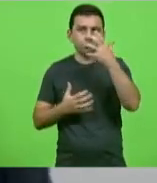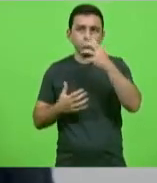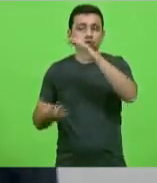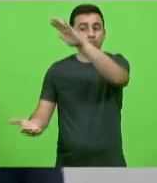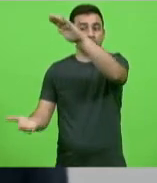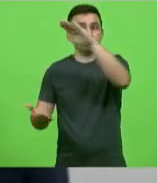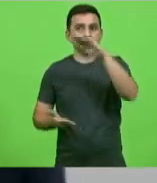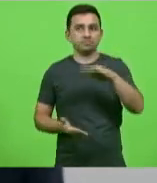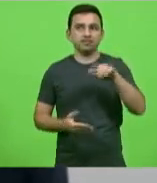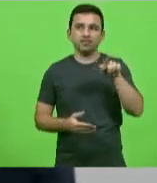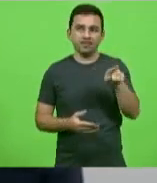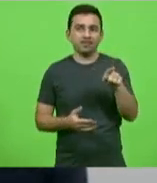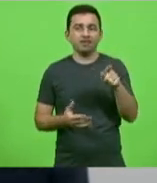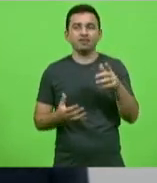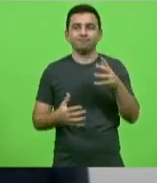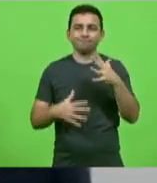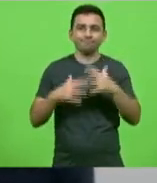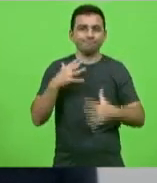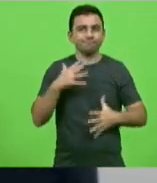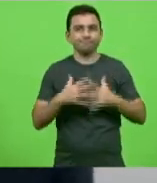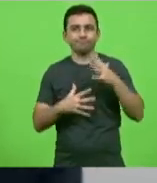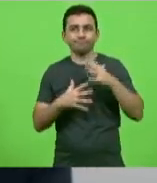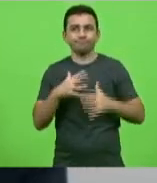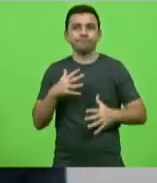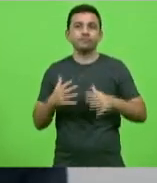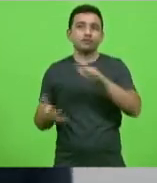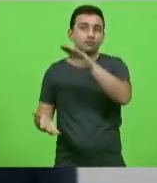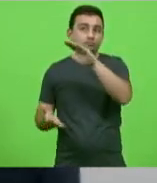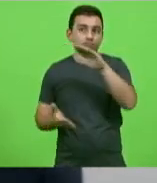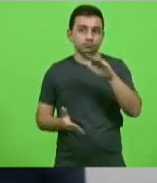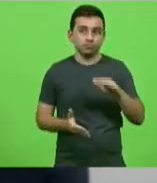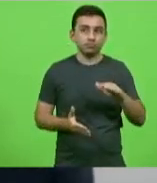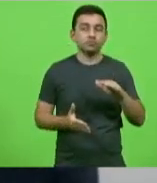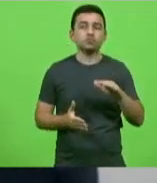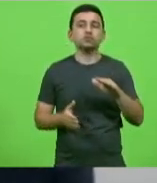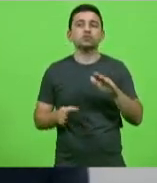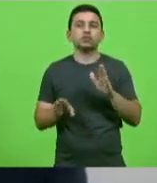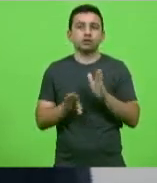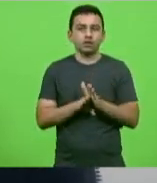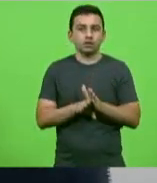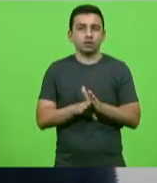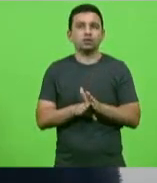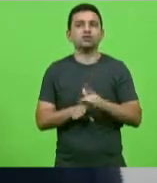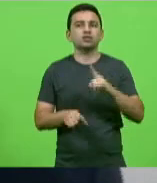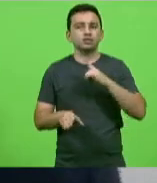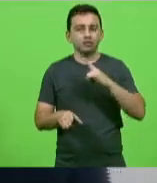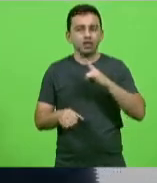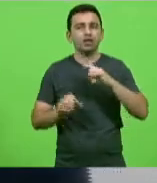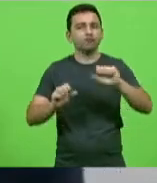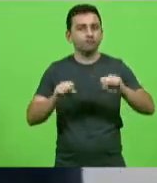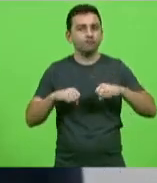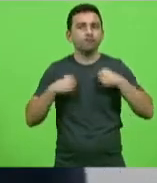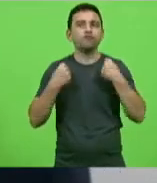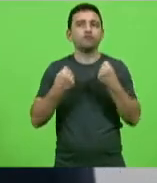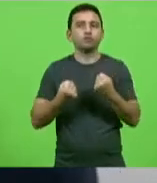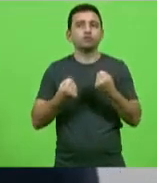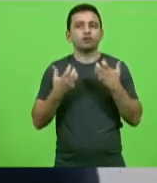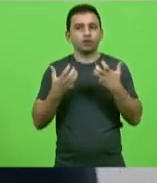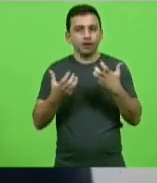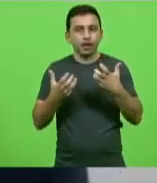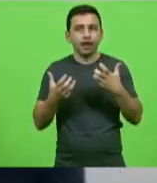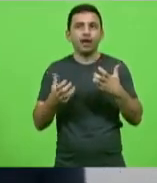uma vez, admite um embaraço na recepção dos referidos aparelhos e que havia uma junção de esforços para que